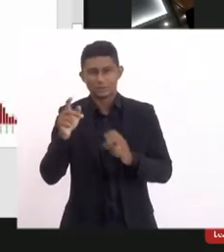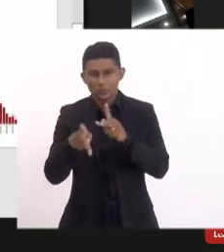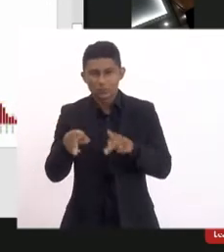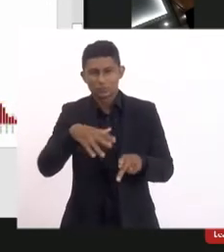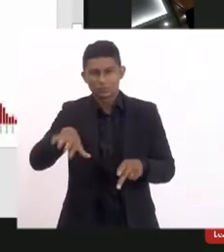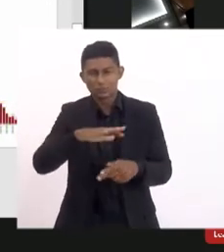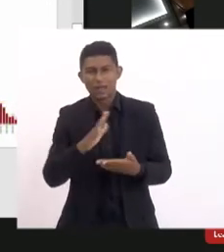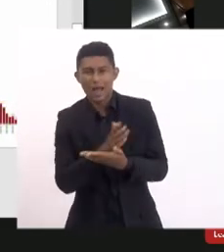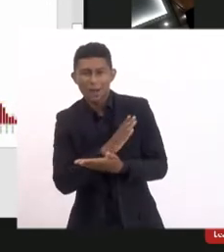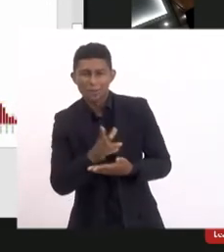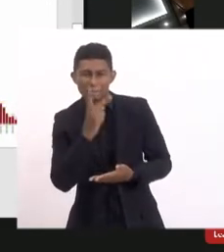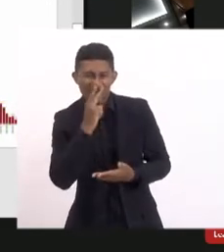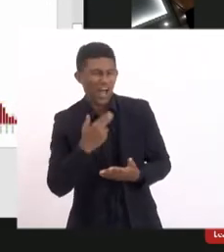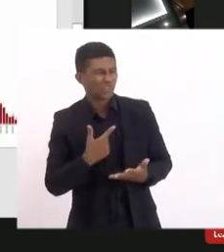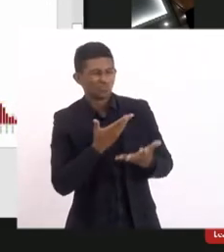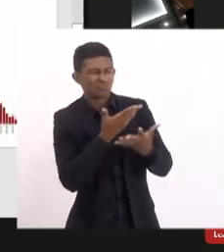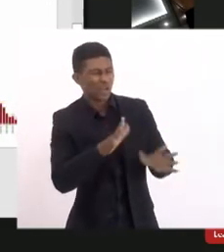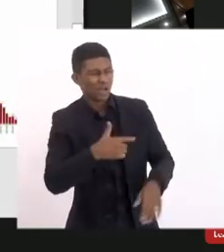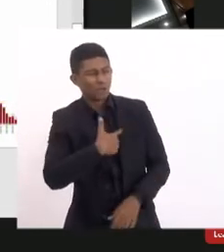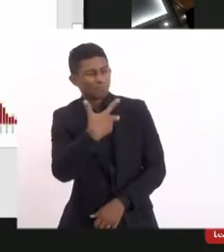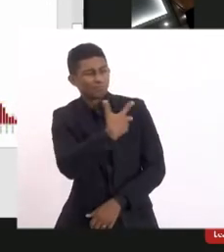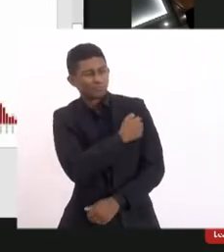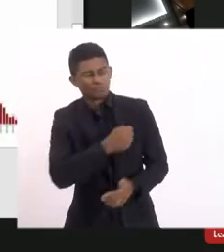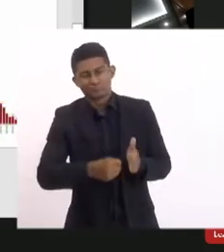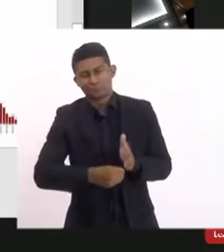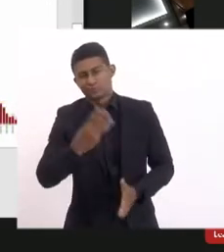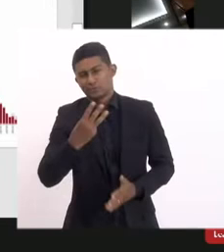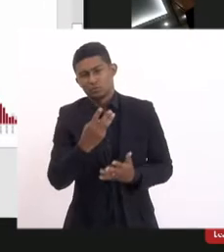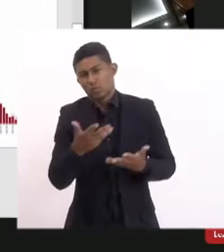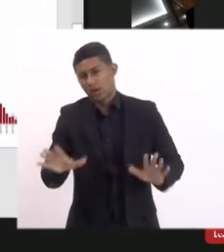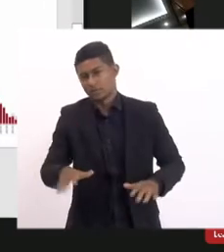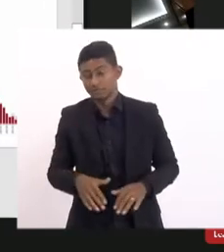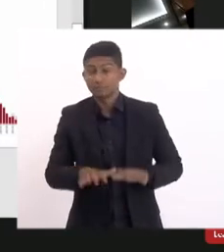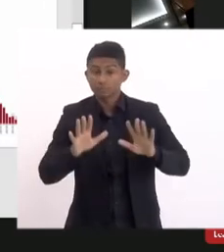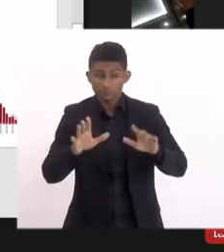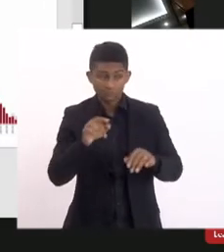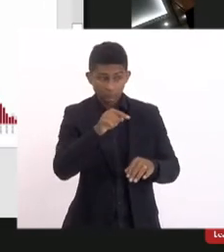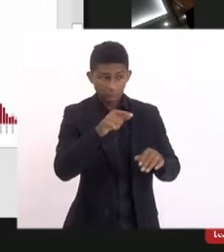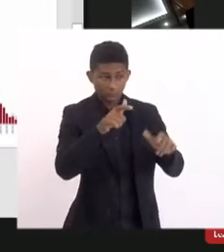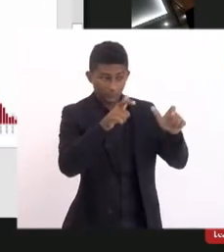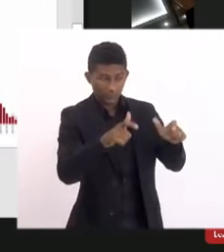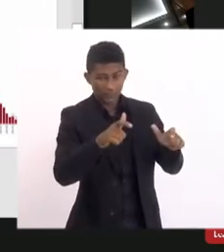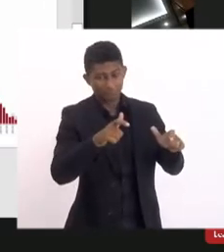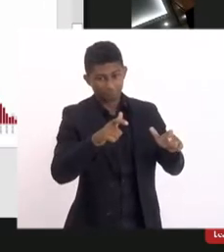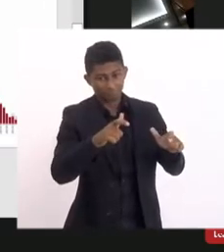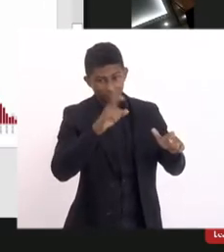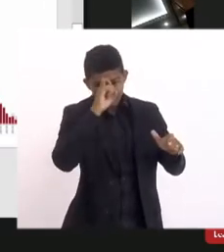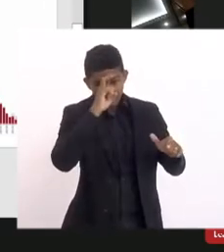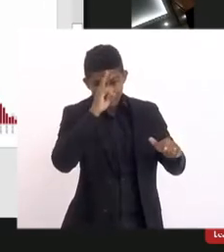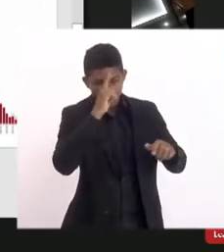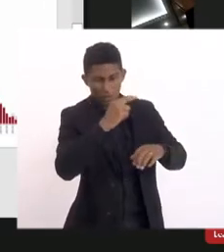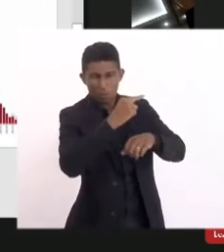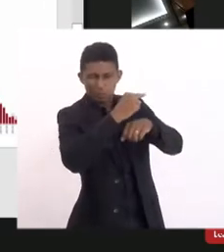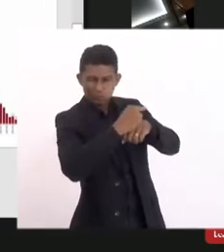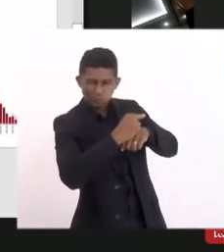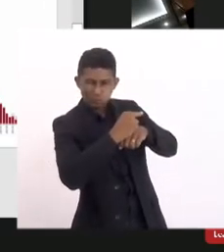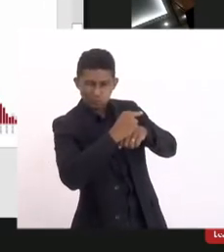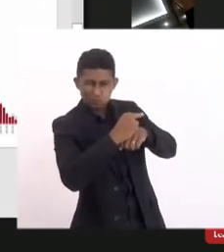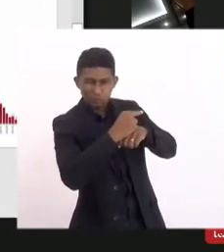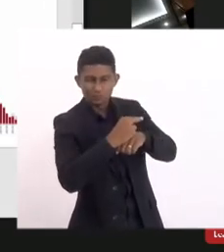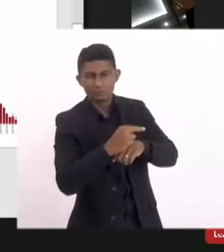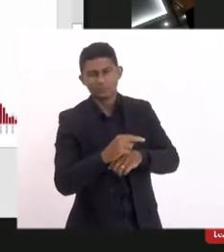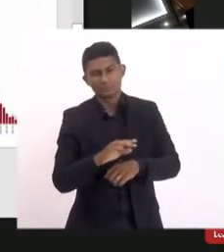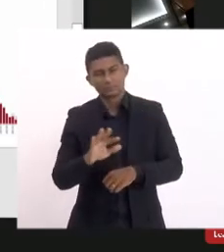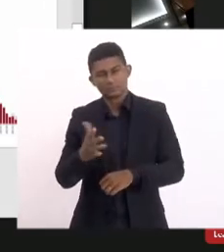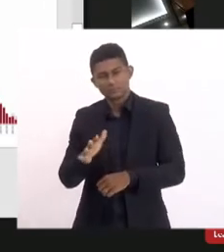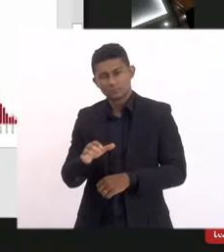a parte, hoje, o que a gente vê de internação, cerca de 90%, pelo menos é o que a gente tem ouvido de